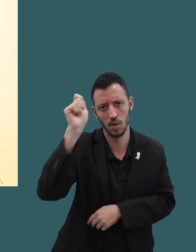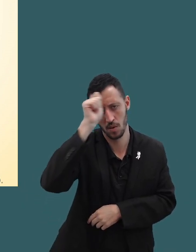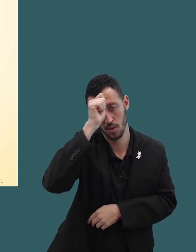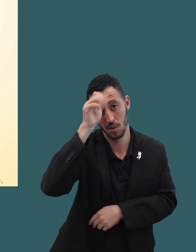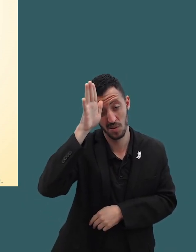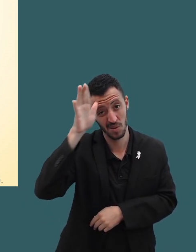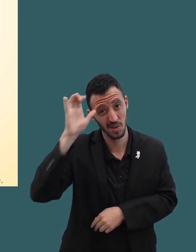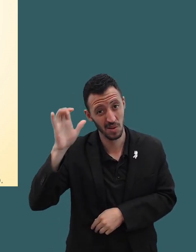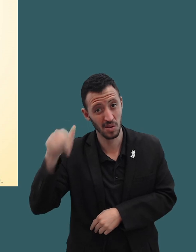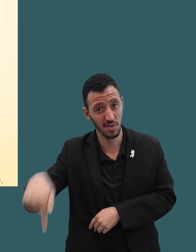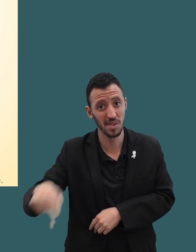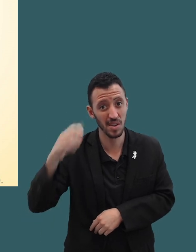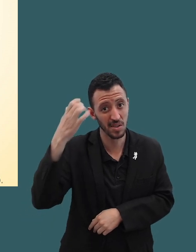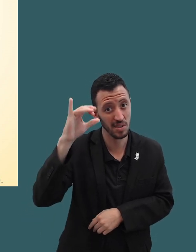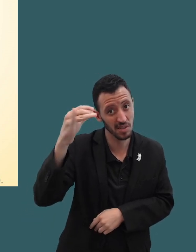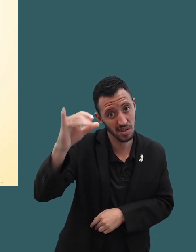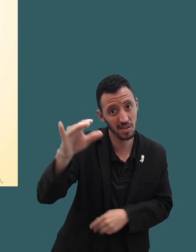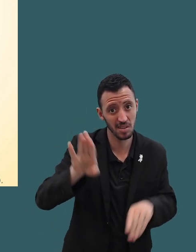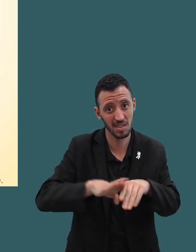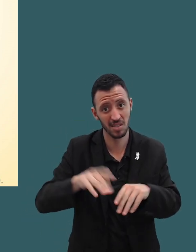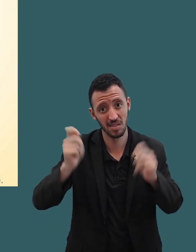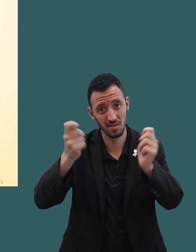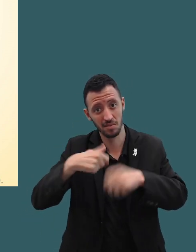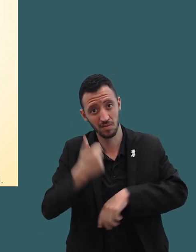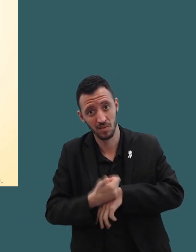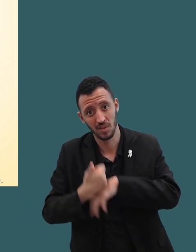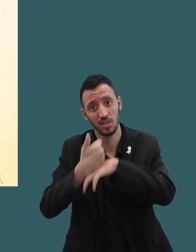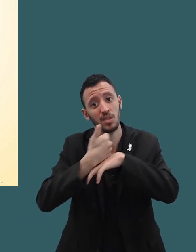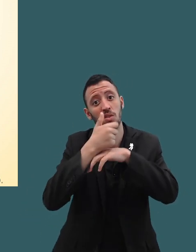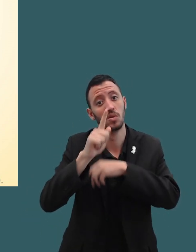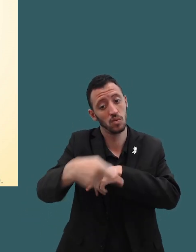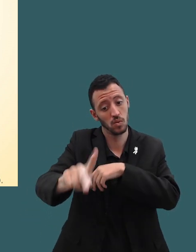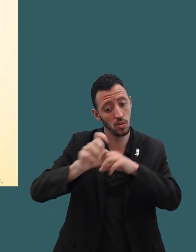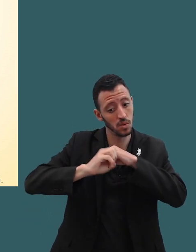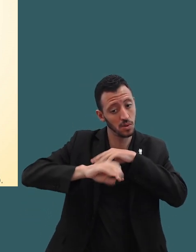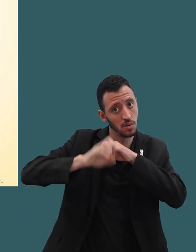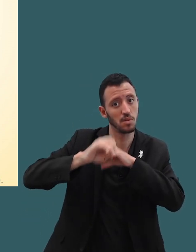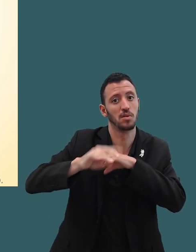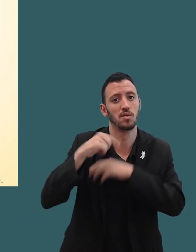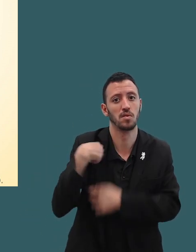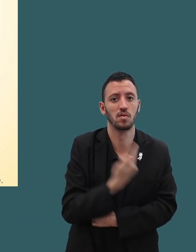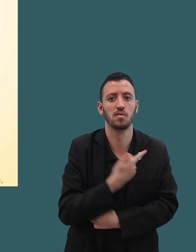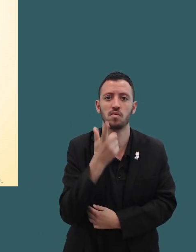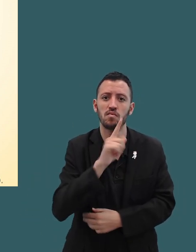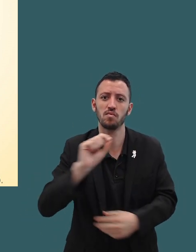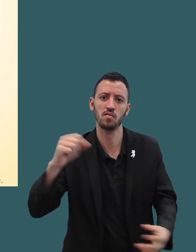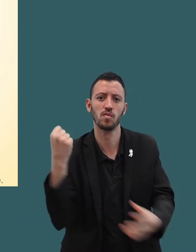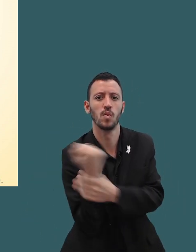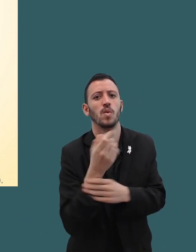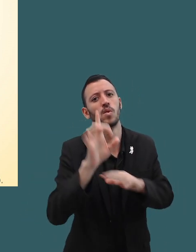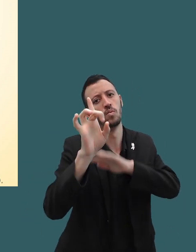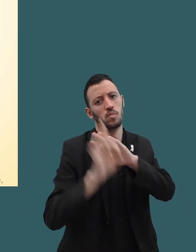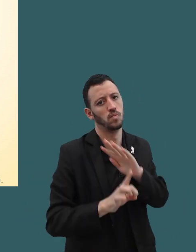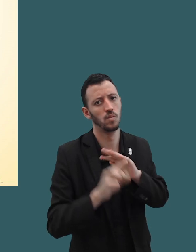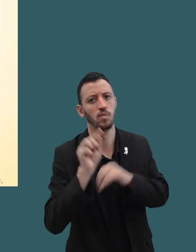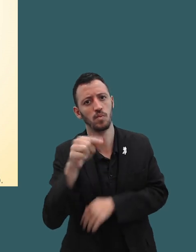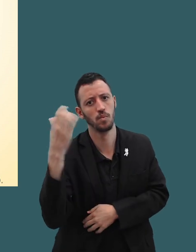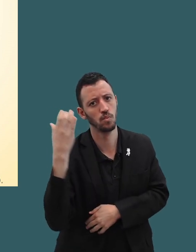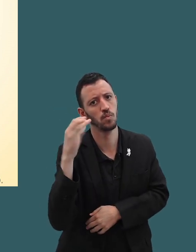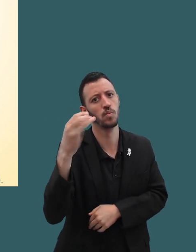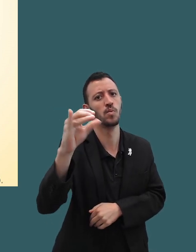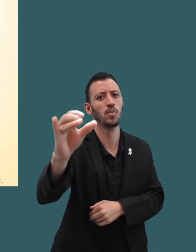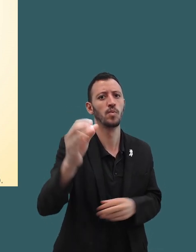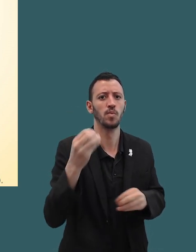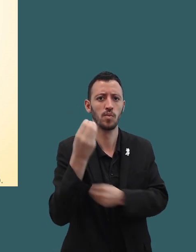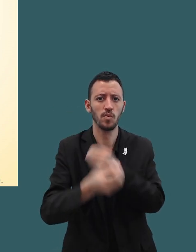alfabetização científica da sociedade, ampliar a qualidade da sua educação, para que a gente garanta os direitos à